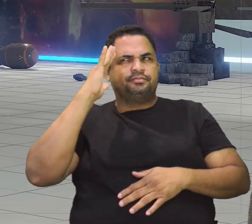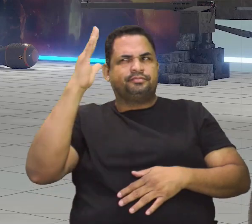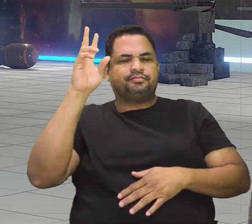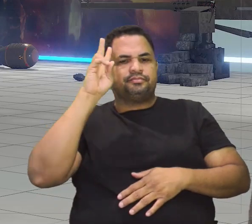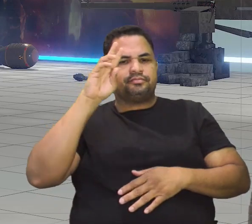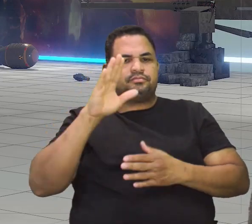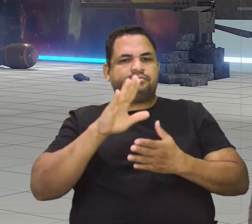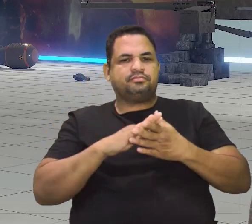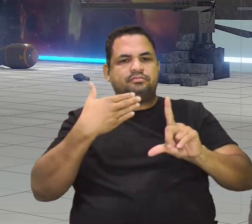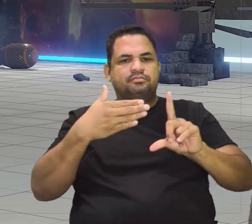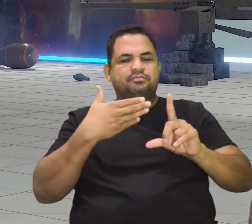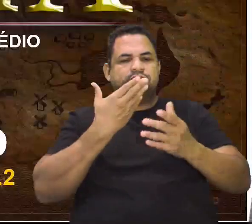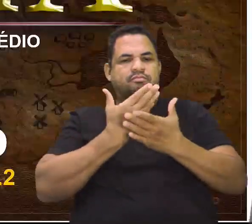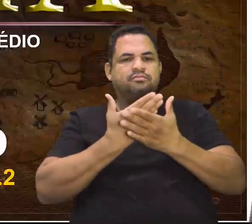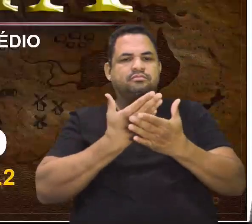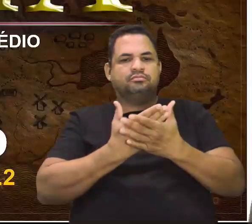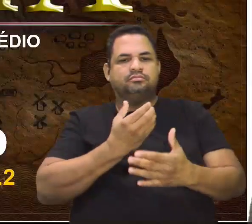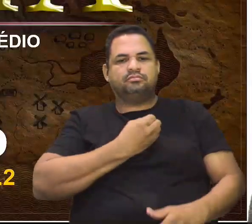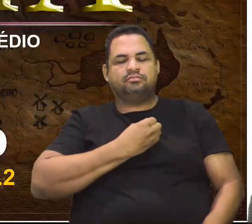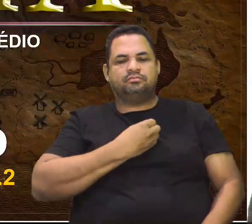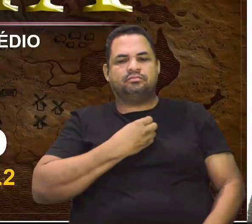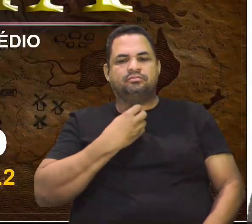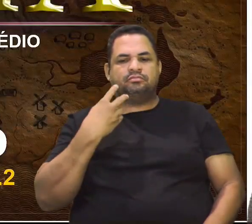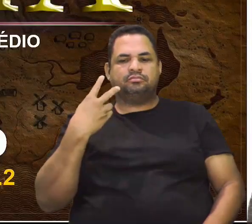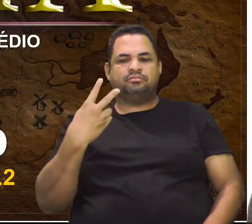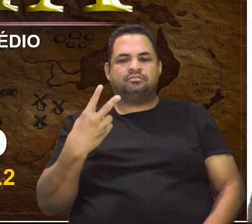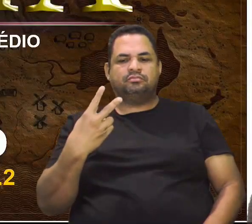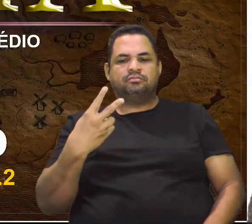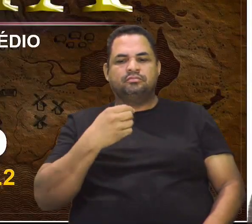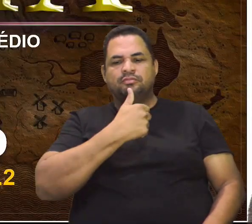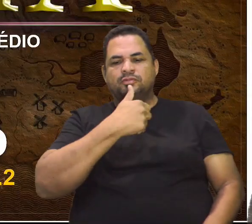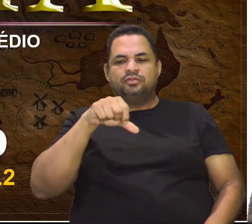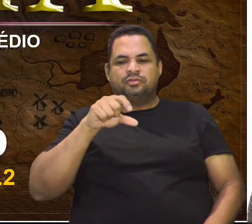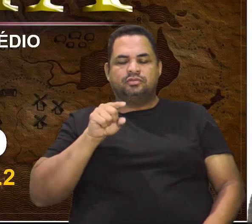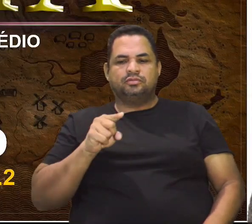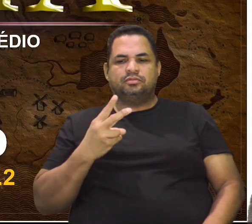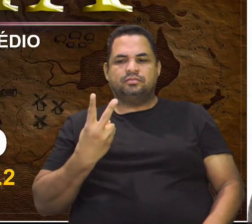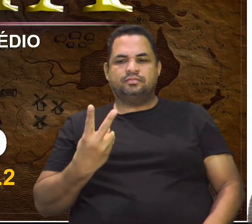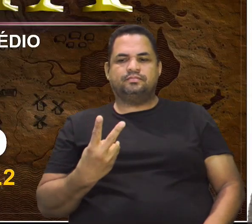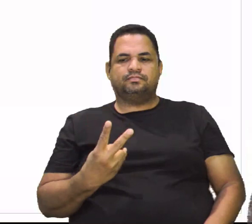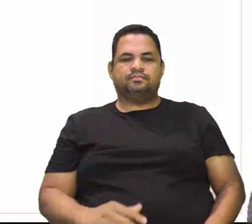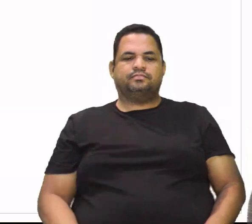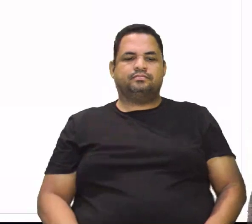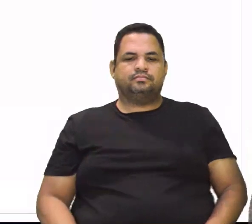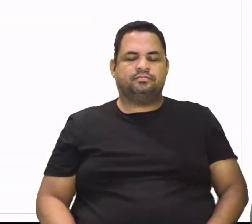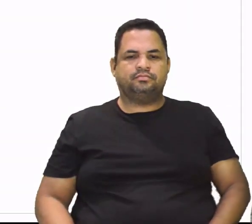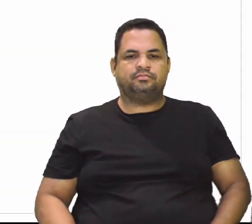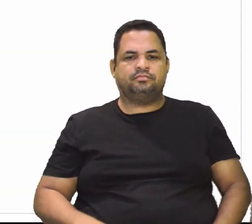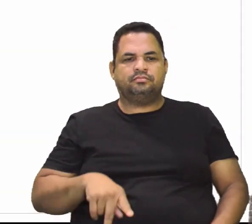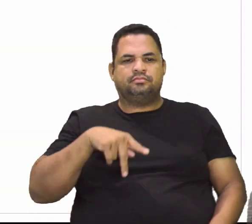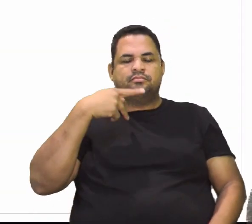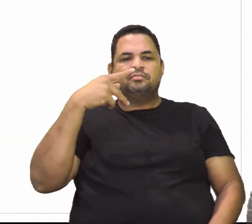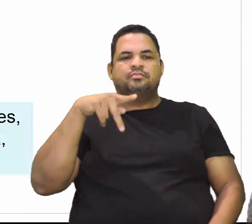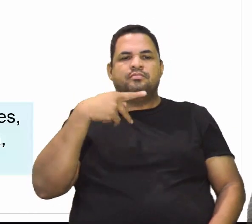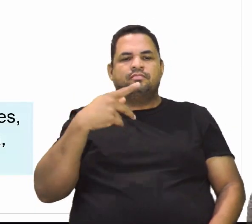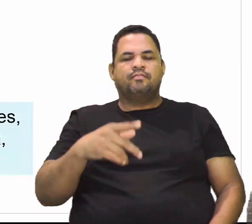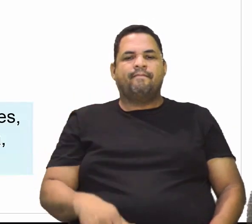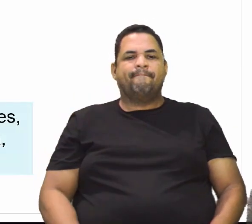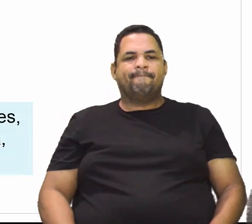para vocês, aula de número 2, aula de número 19.2 aí, falando sobre